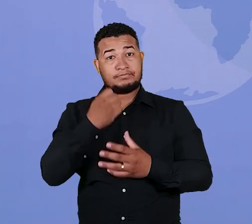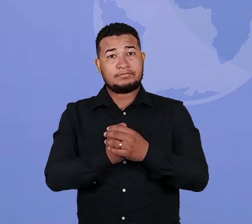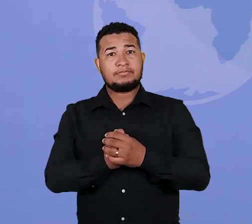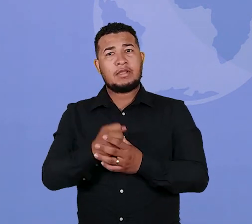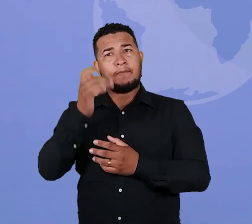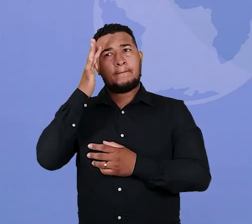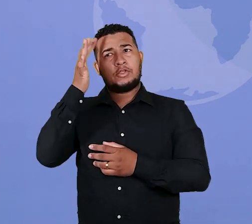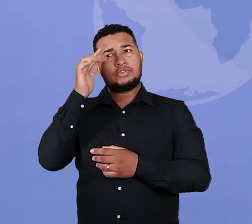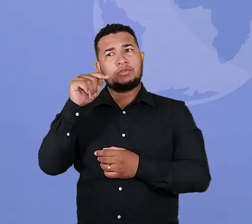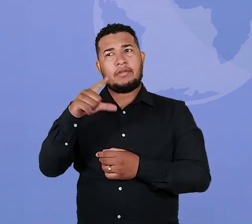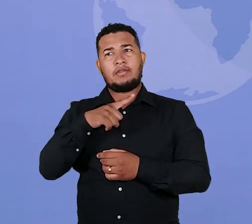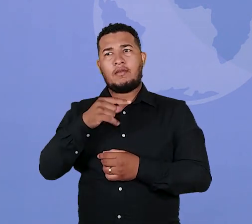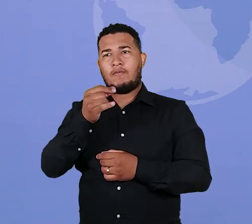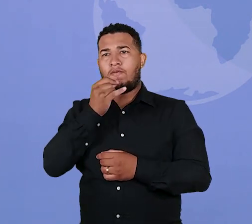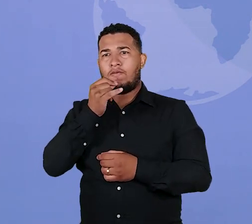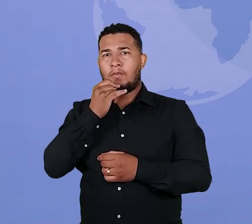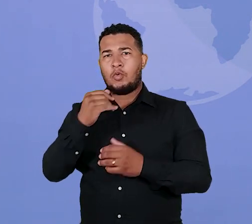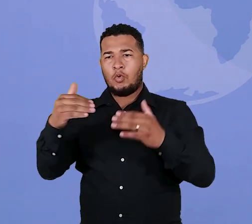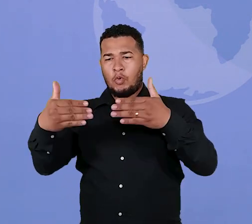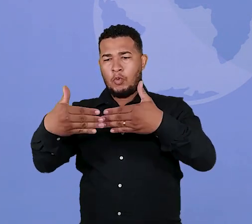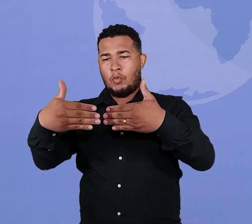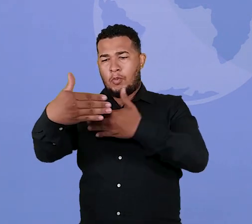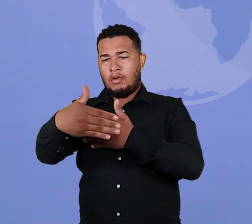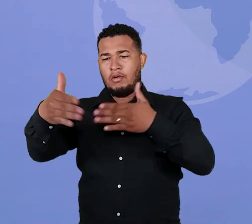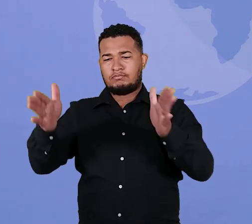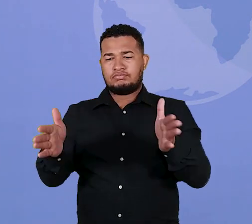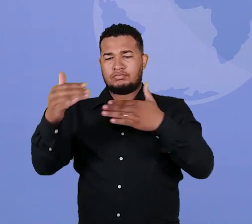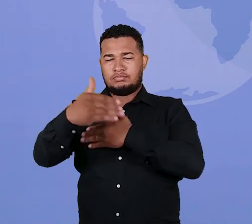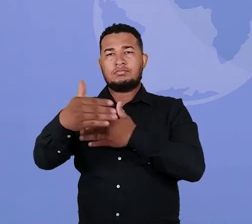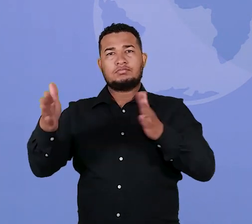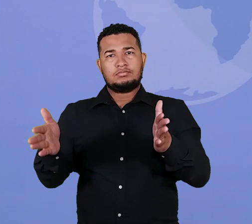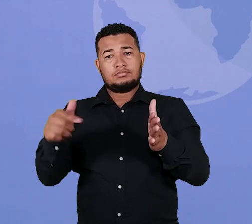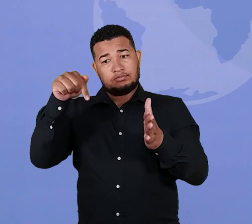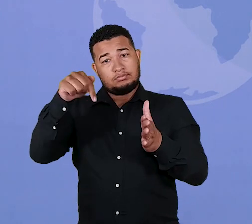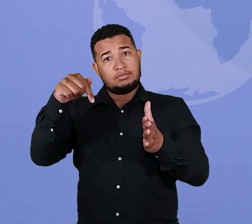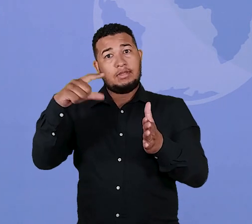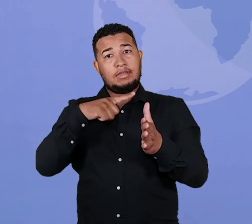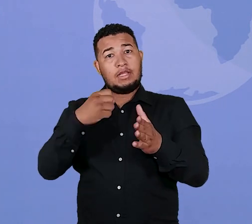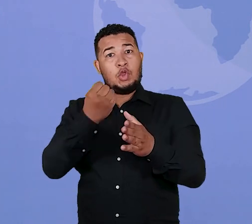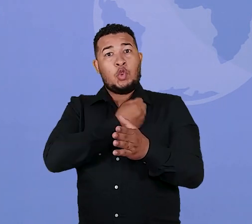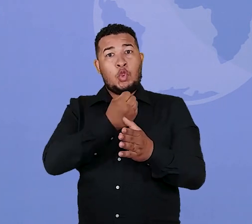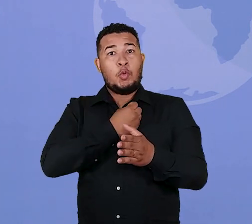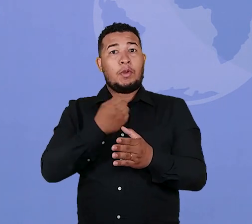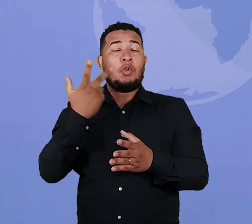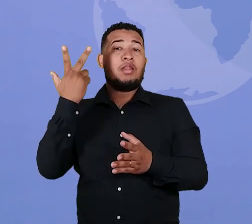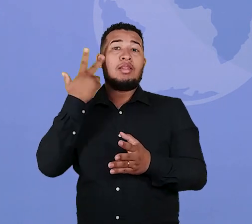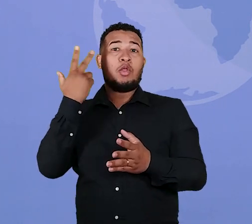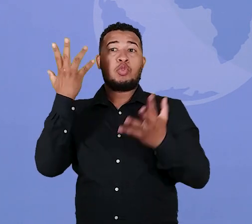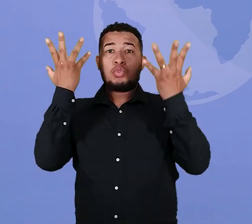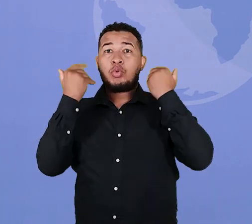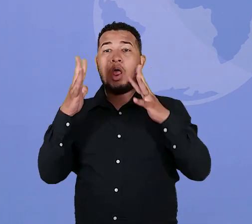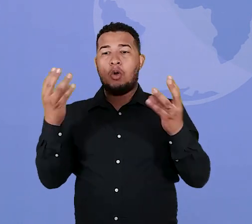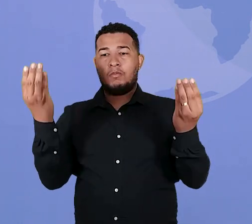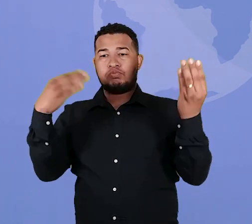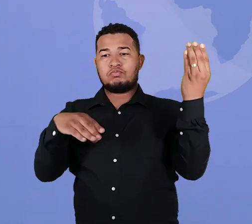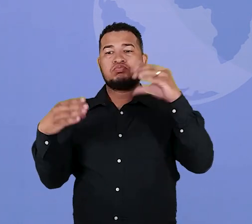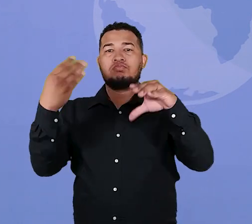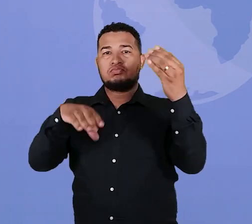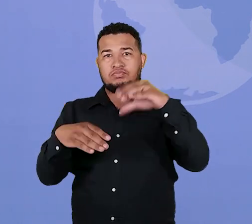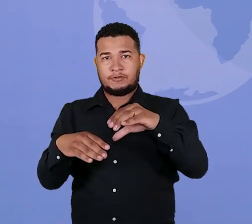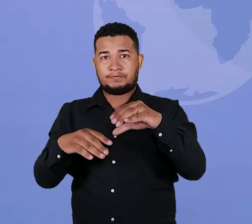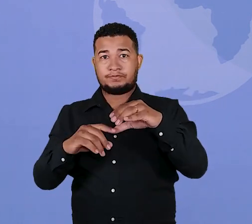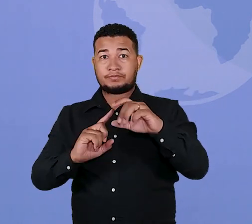Imagine que você tem aqui uma caixa. E nessa caixa nós colocamos os números naturais. Depois